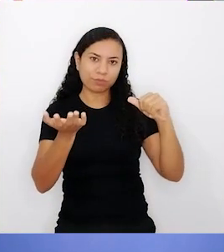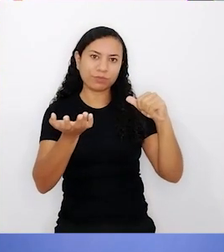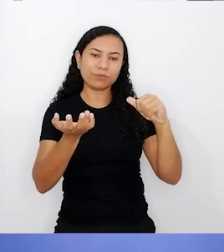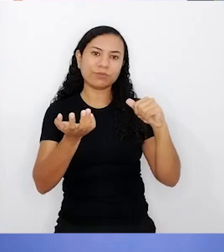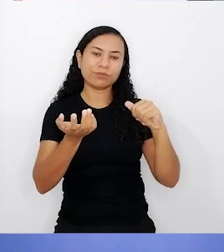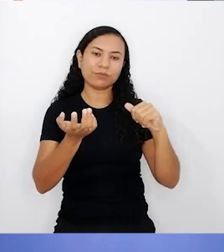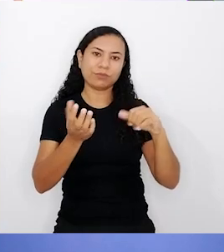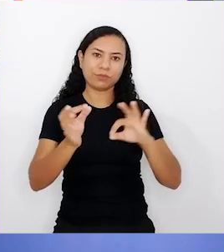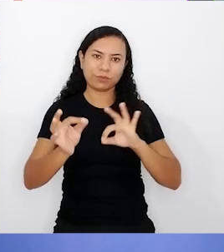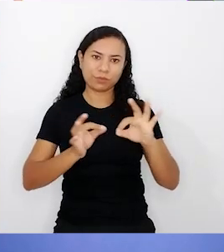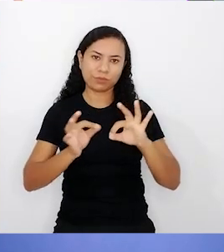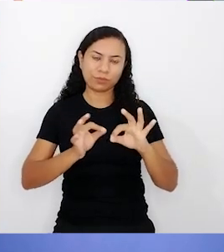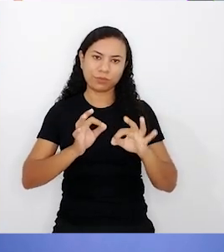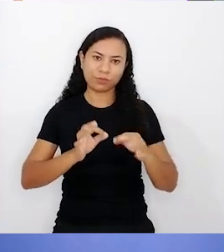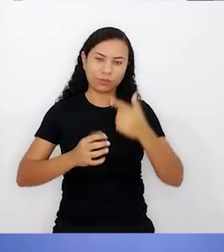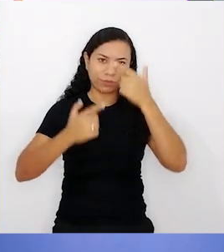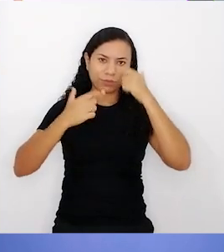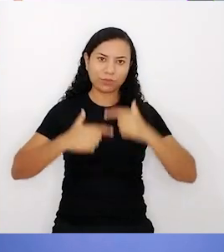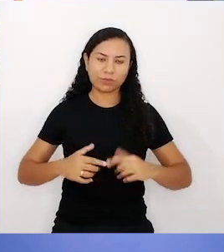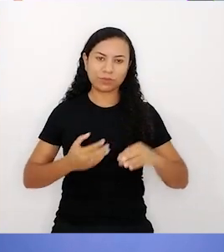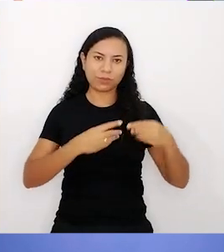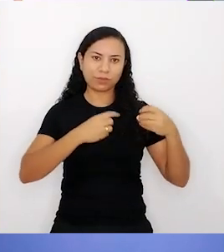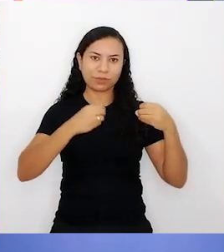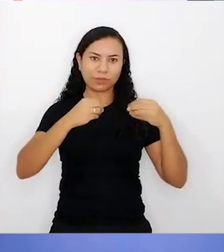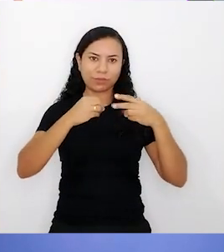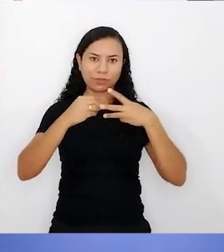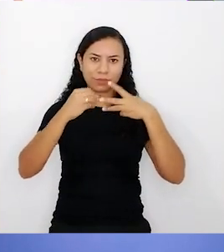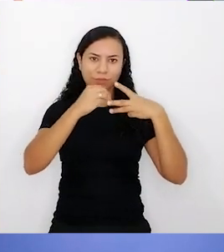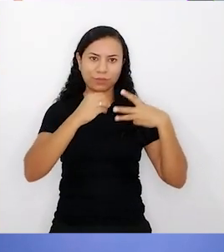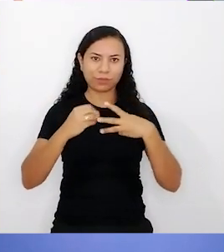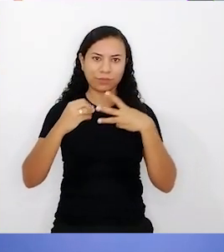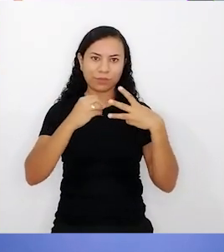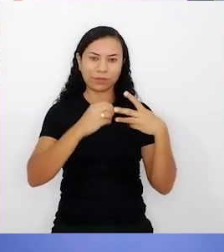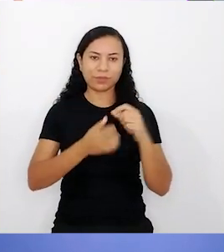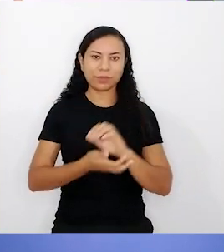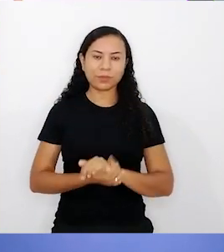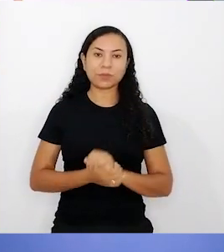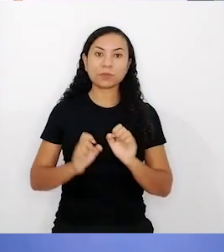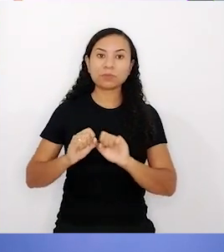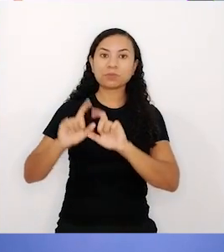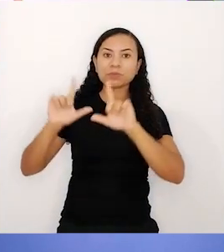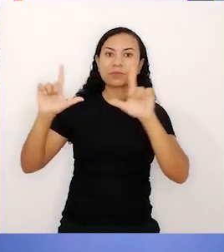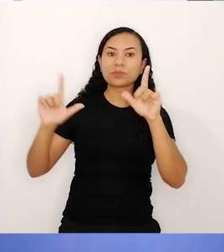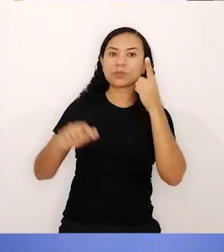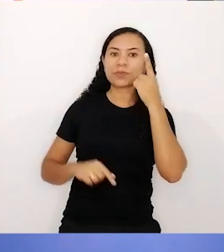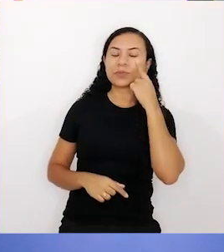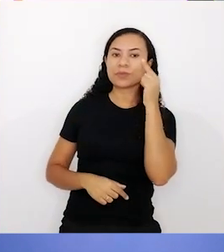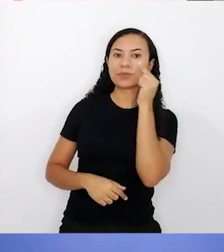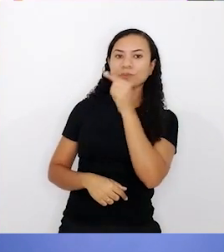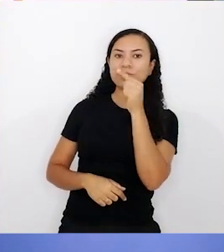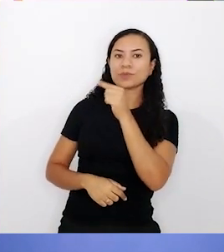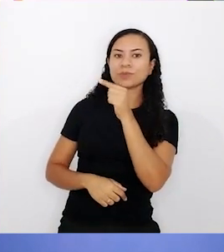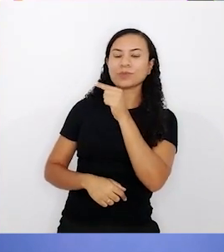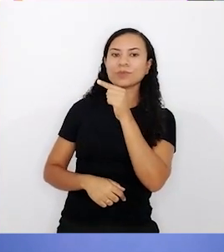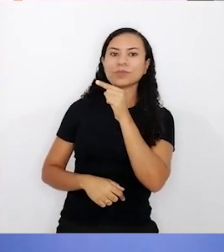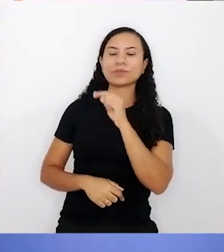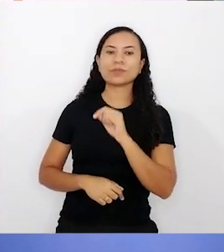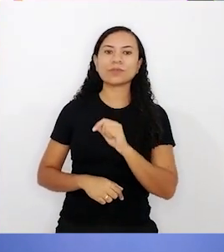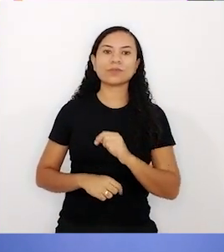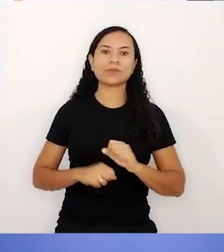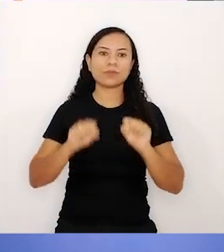do metabolismo das células. Aqui nós temos uma ilustração esquematizando esse